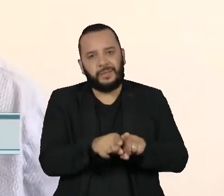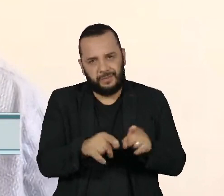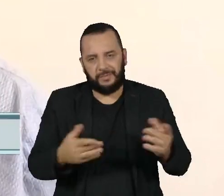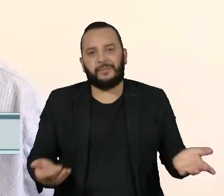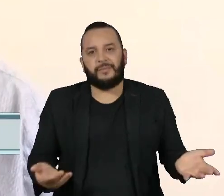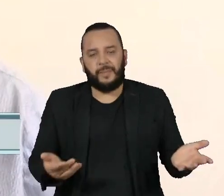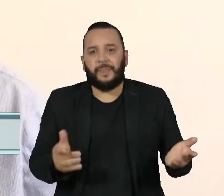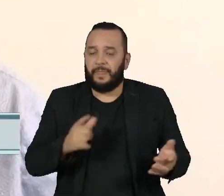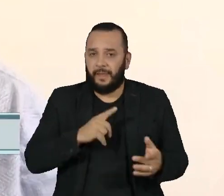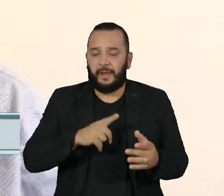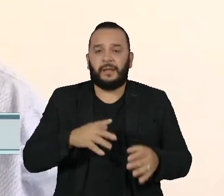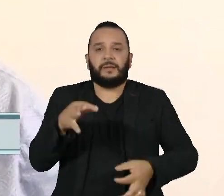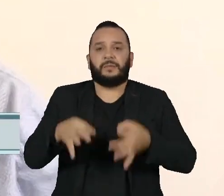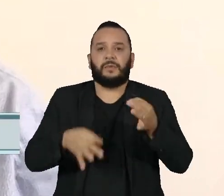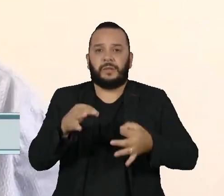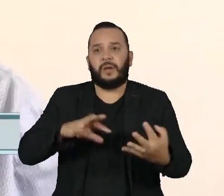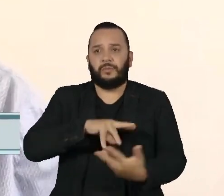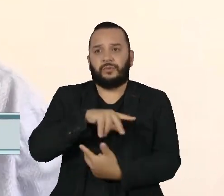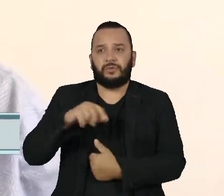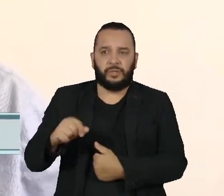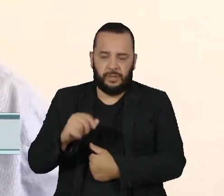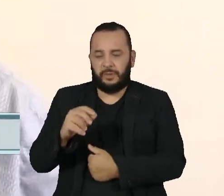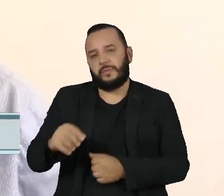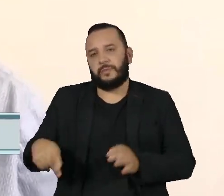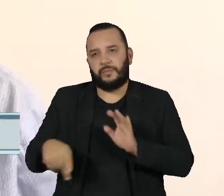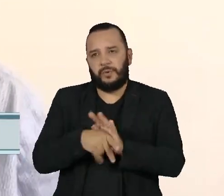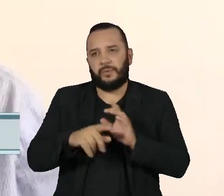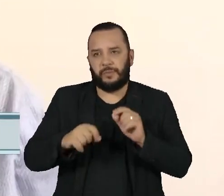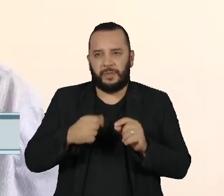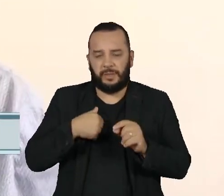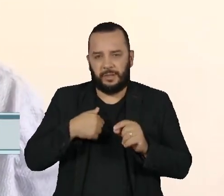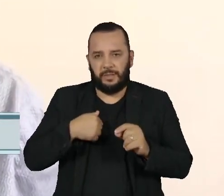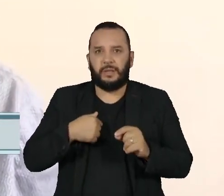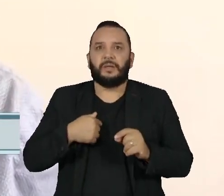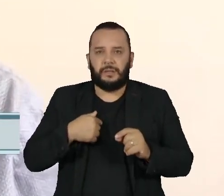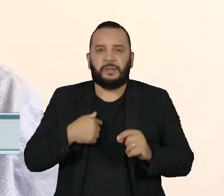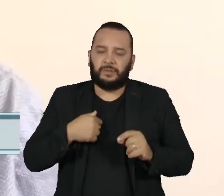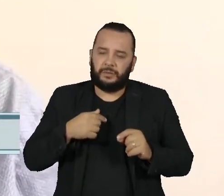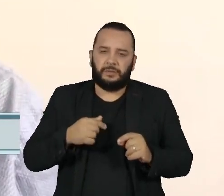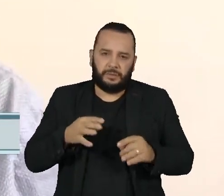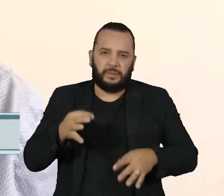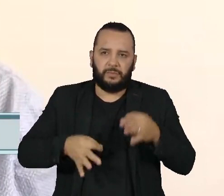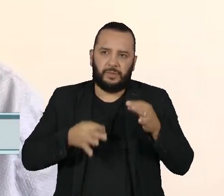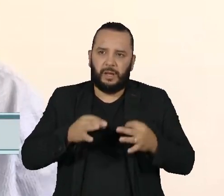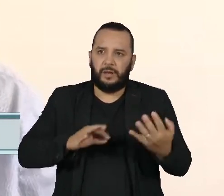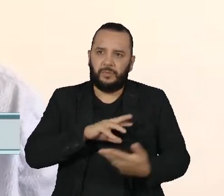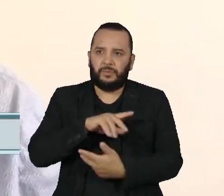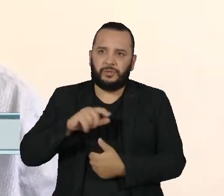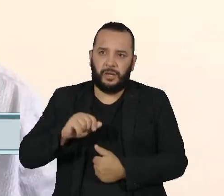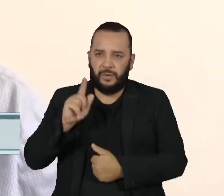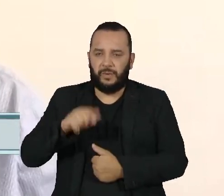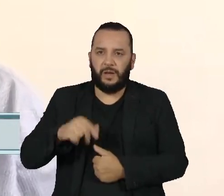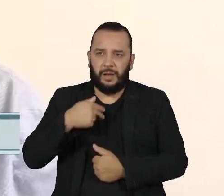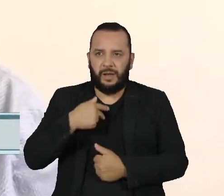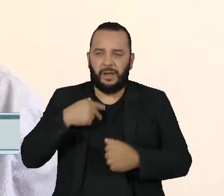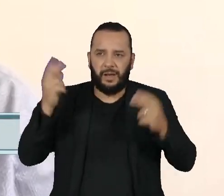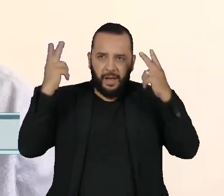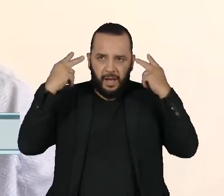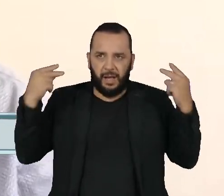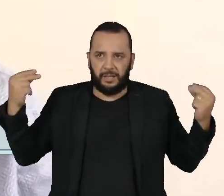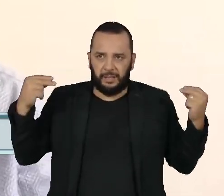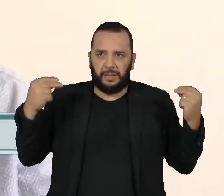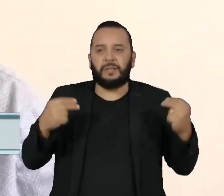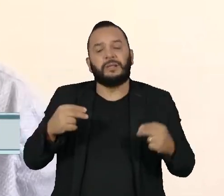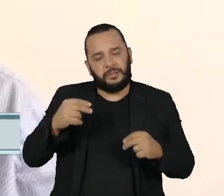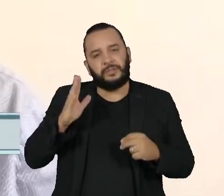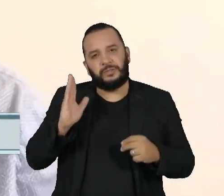claro, tem os tribunais internacionais. O Tribunal Permanente a respeito disso é o Tribunal